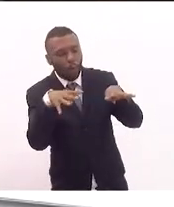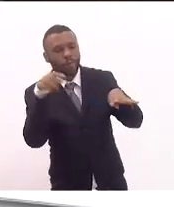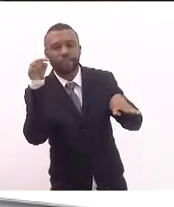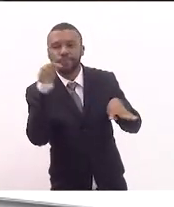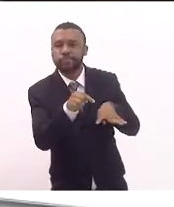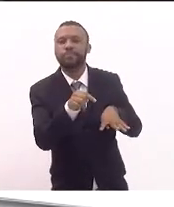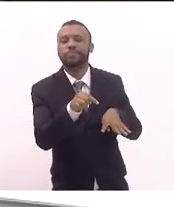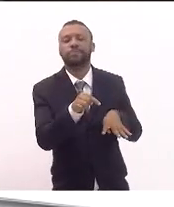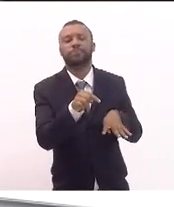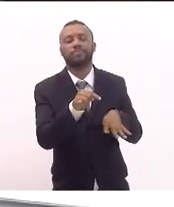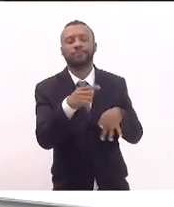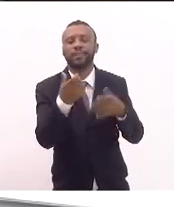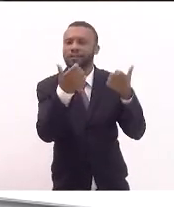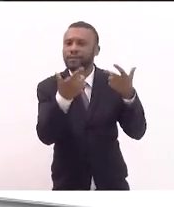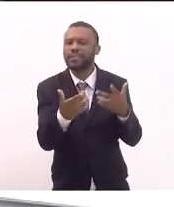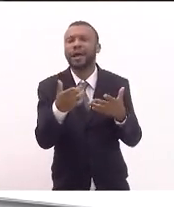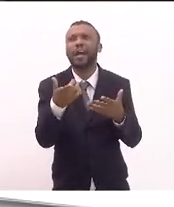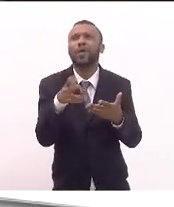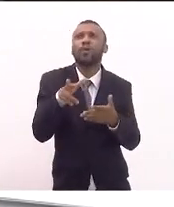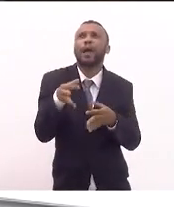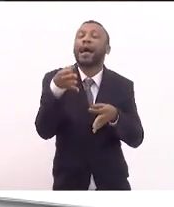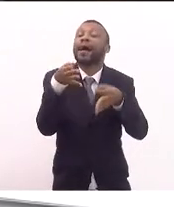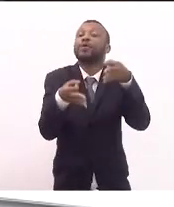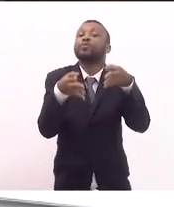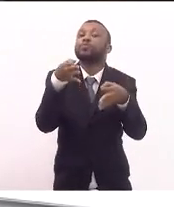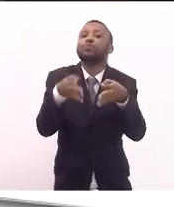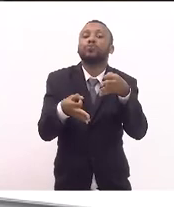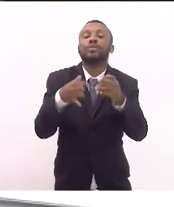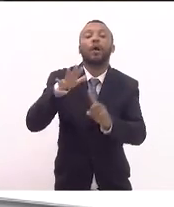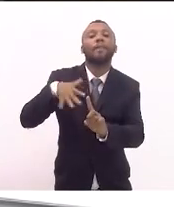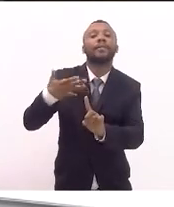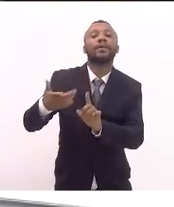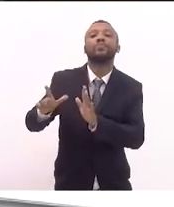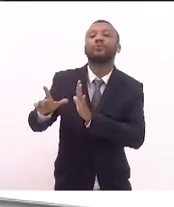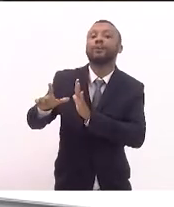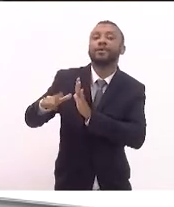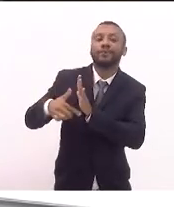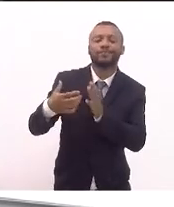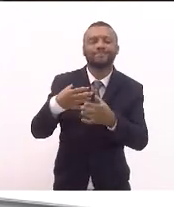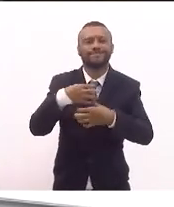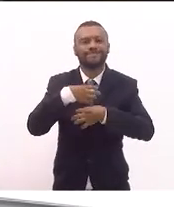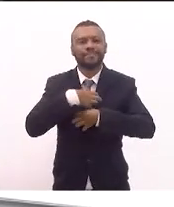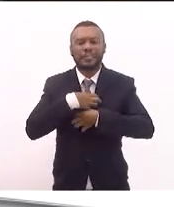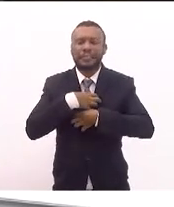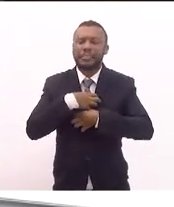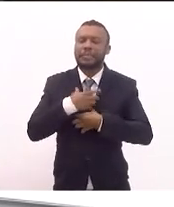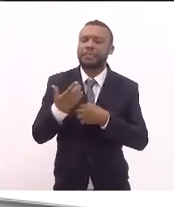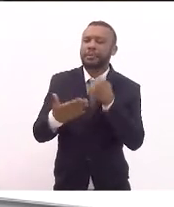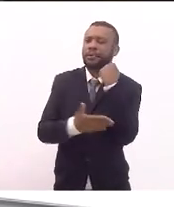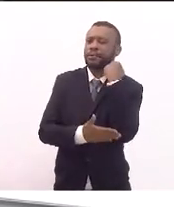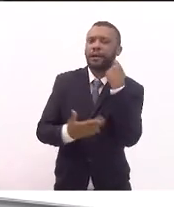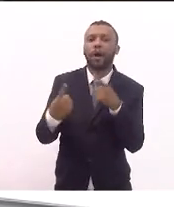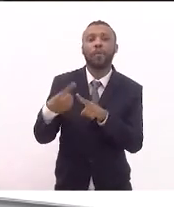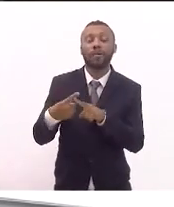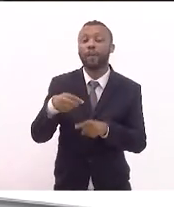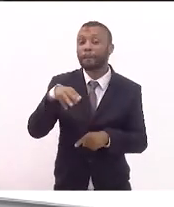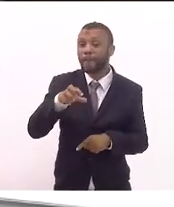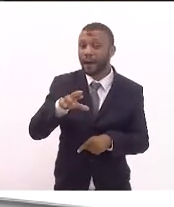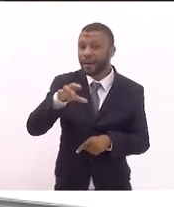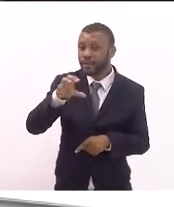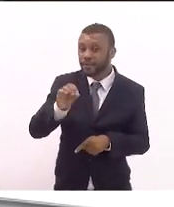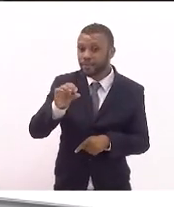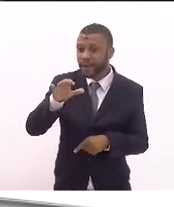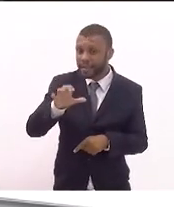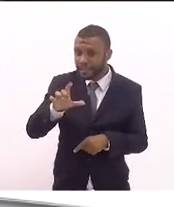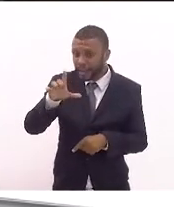essa, eu ia falar que era uma injusta homenagem enquanto que tardia, me dá até uma certa sensação de inveja, porque o Márcio Canella se antecipou e